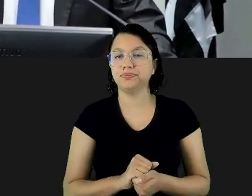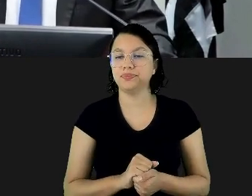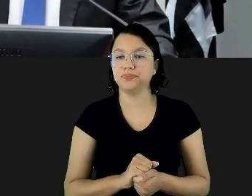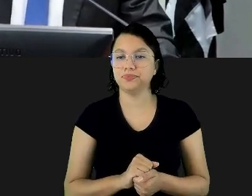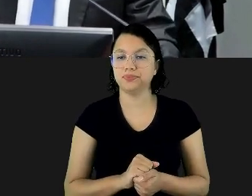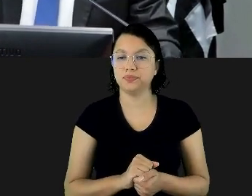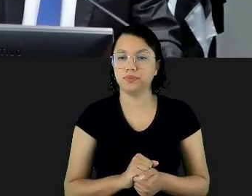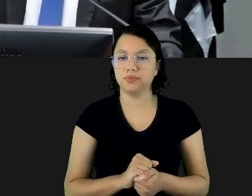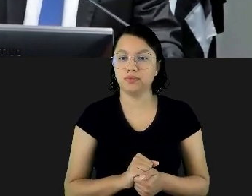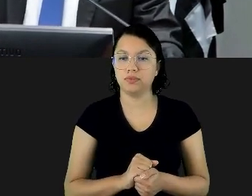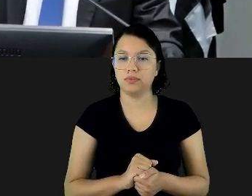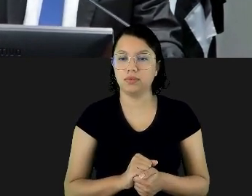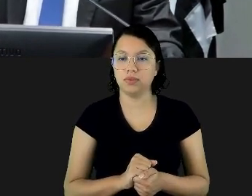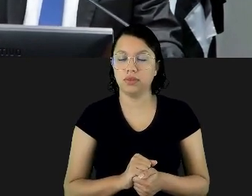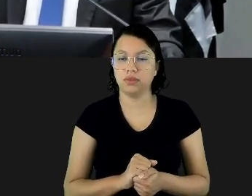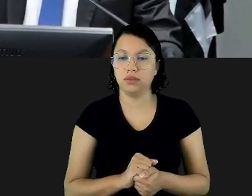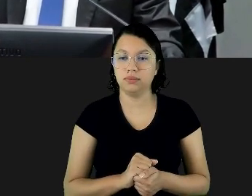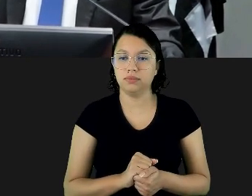Esse.